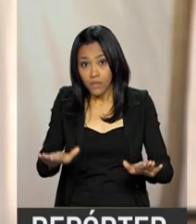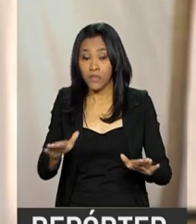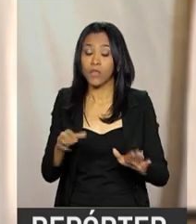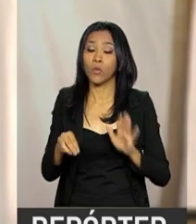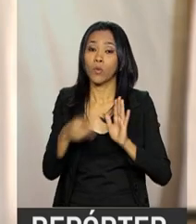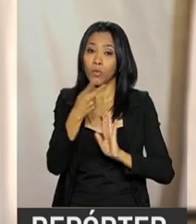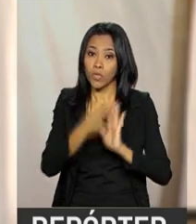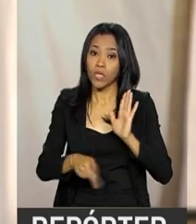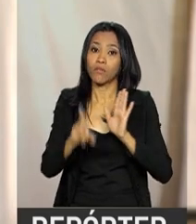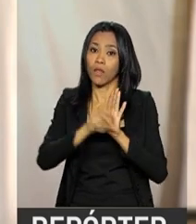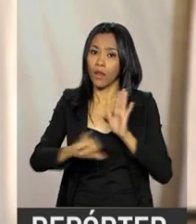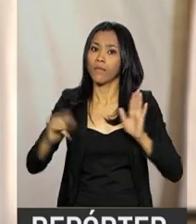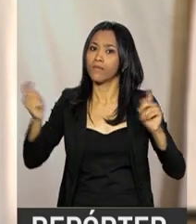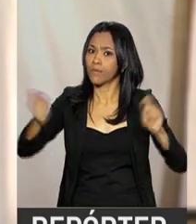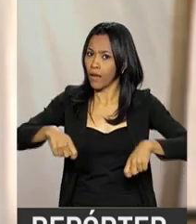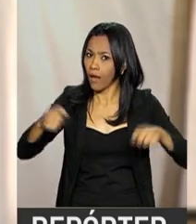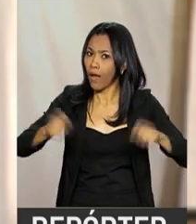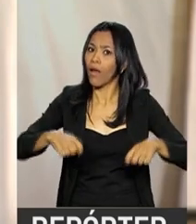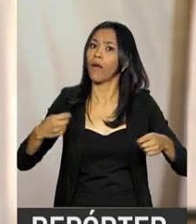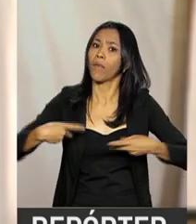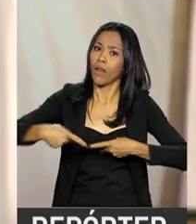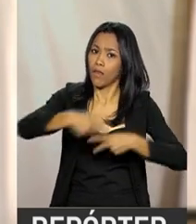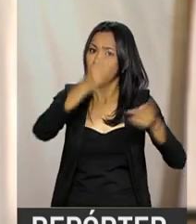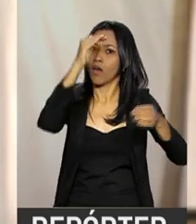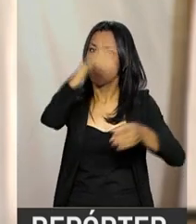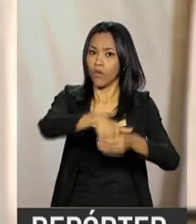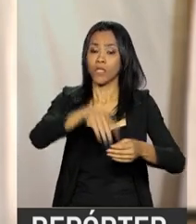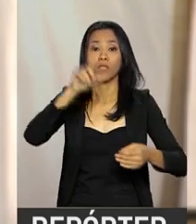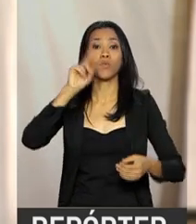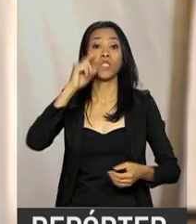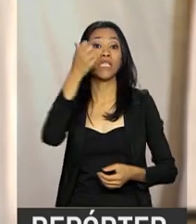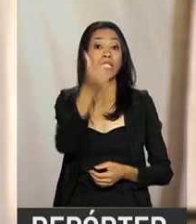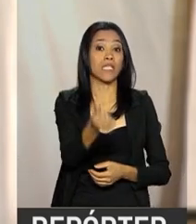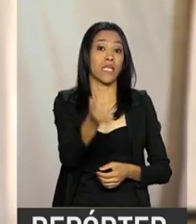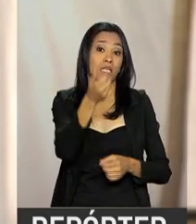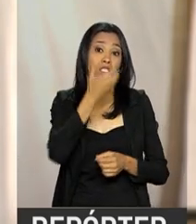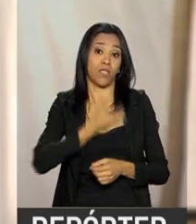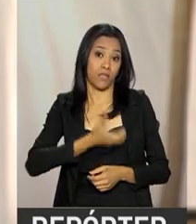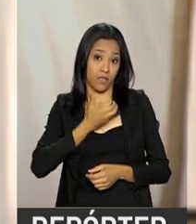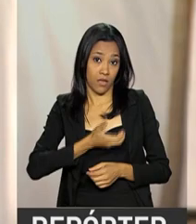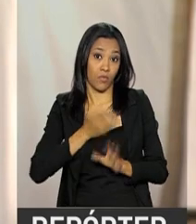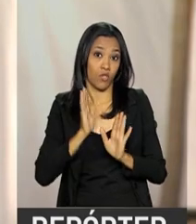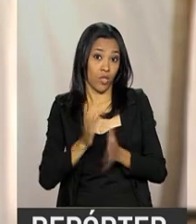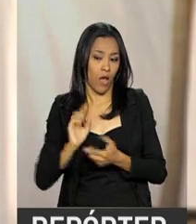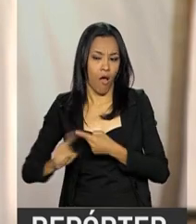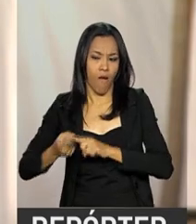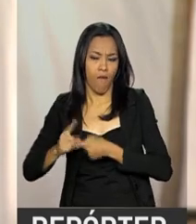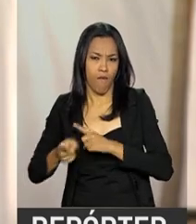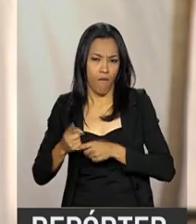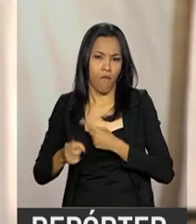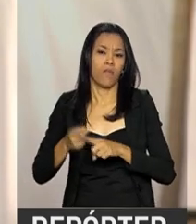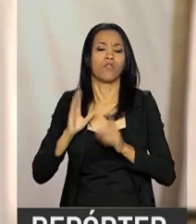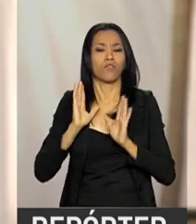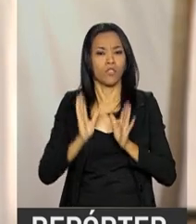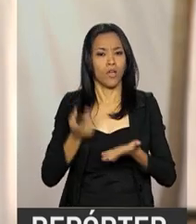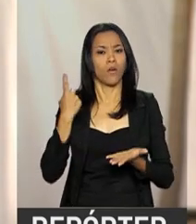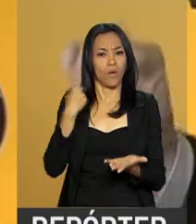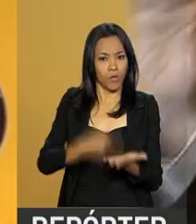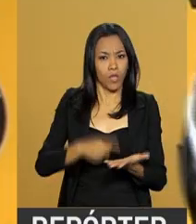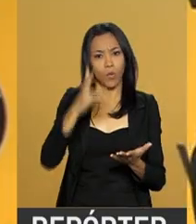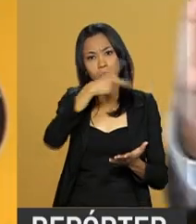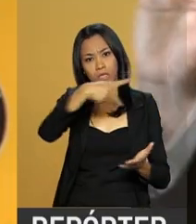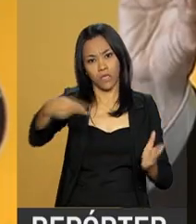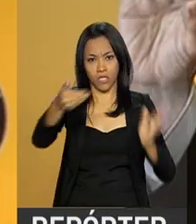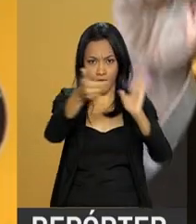tem condições de ser levado à votação no dia 6 de dezembro data já cogitada pelo presidente da casa rodrigo maia